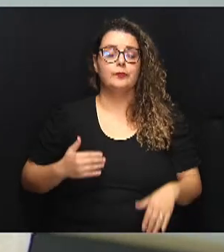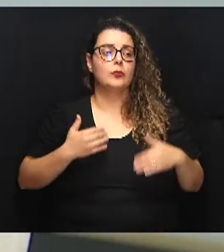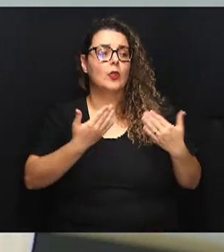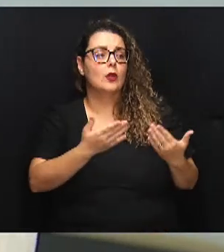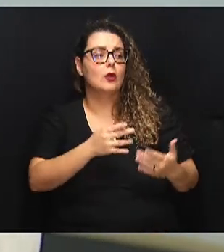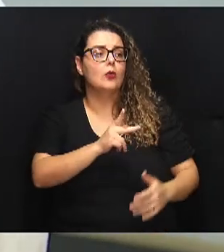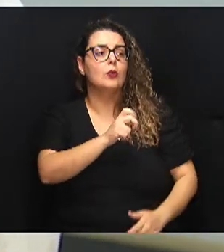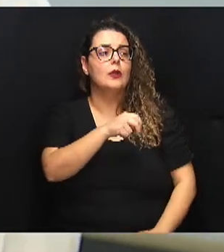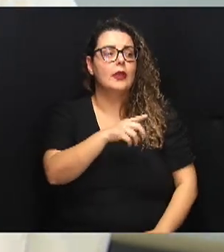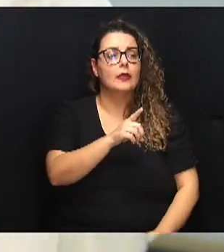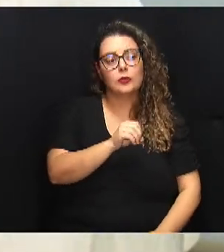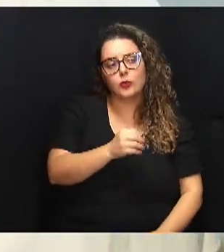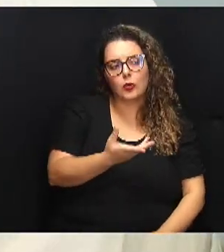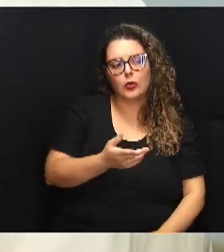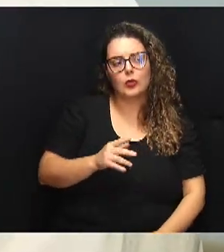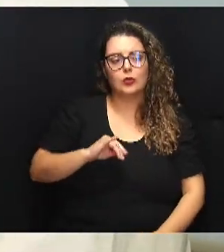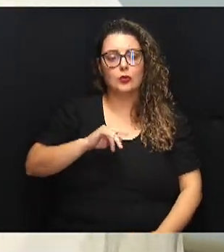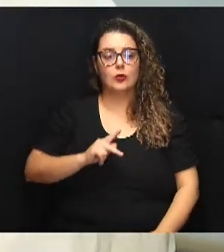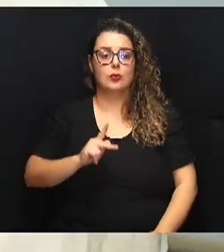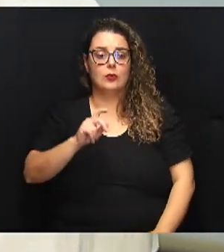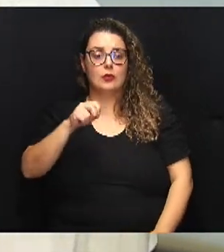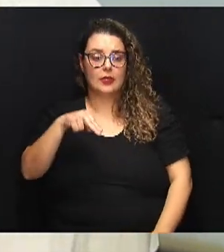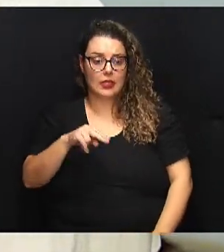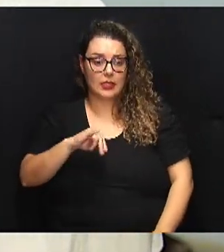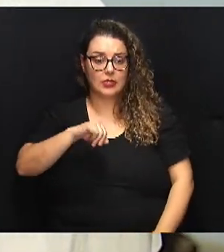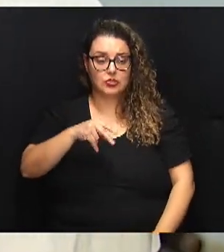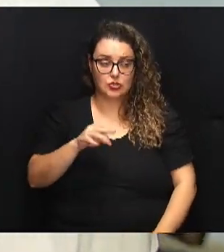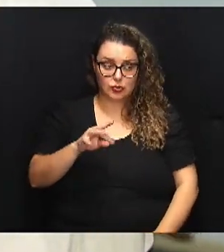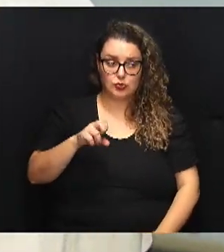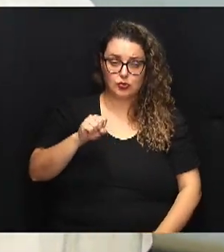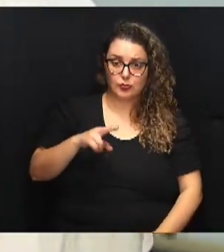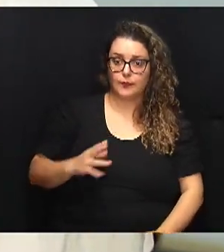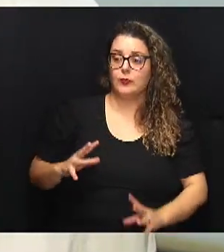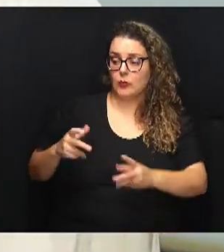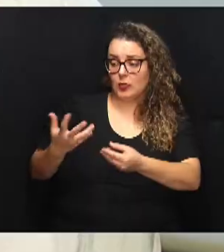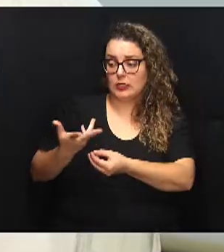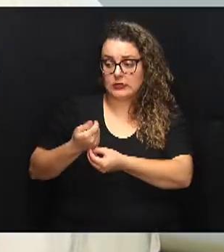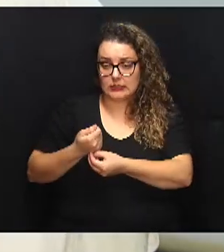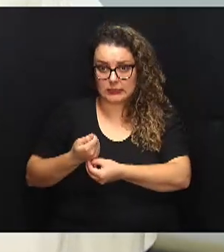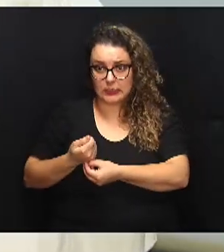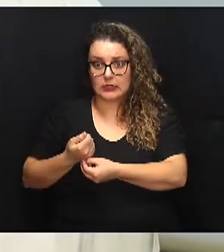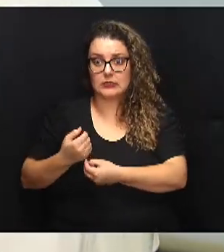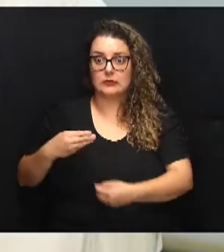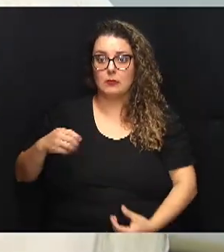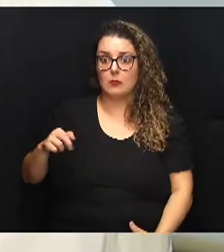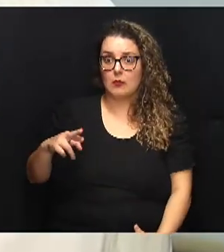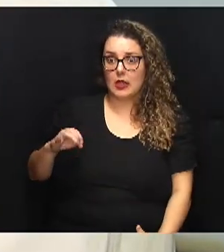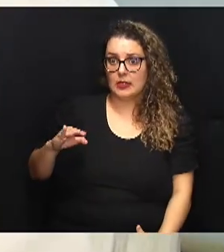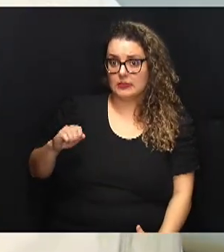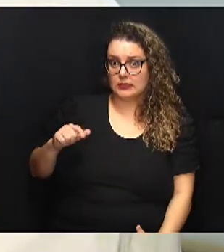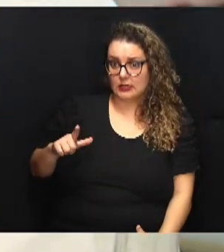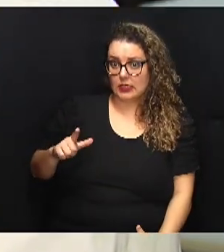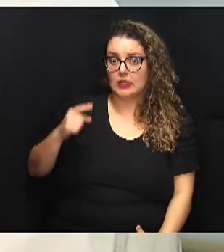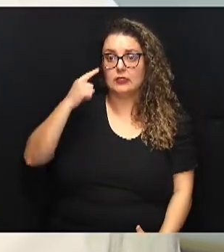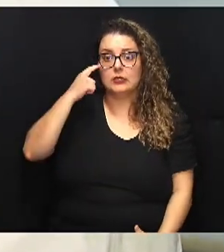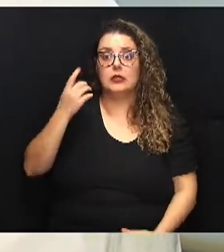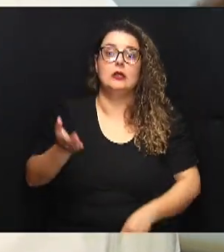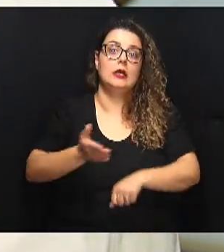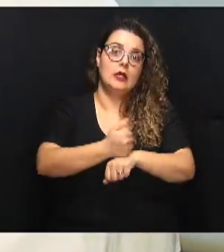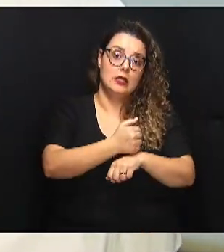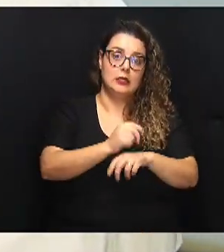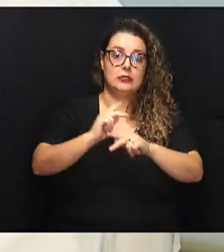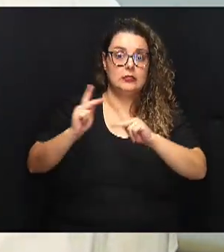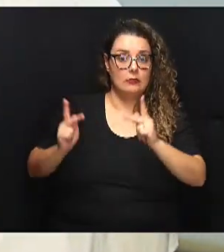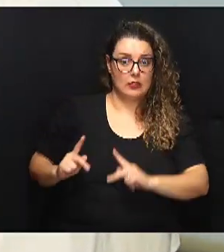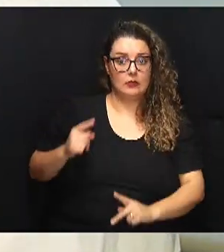kendo? Vamos lá. Todas as artes marciais japonesas que são antes da pacificação do